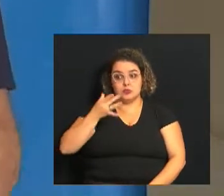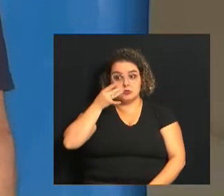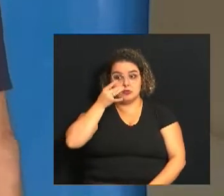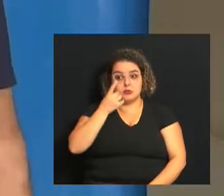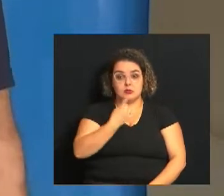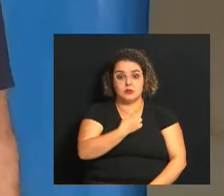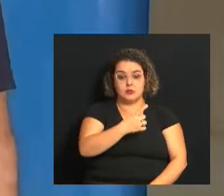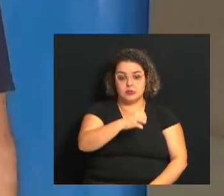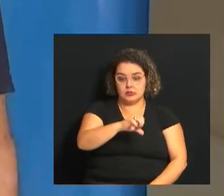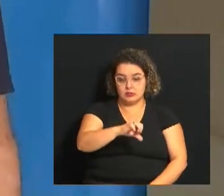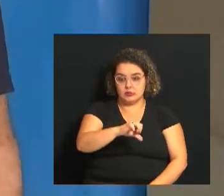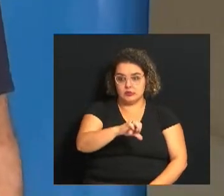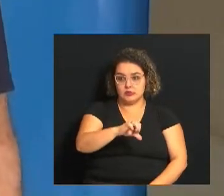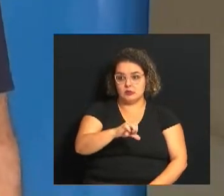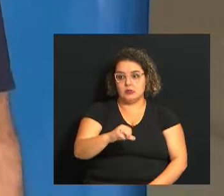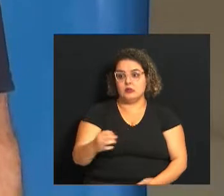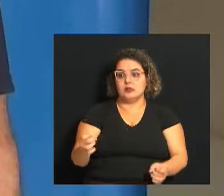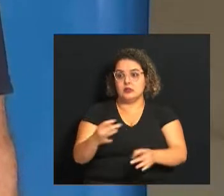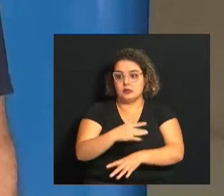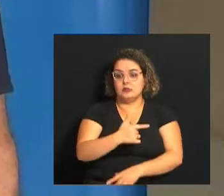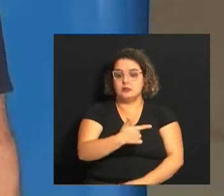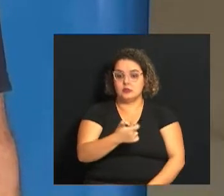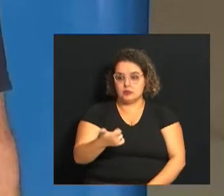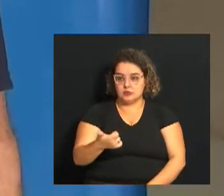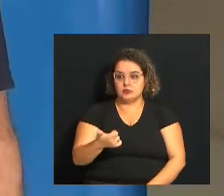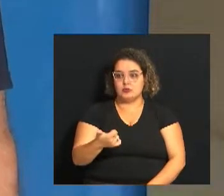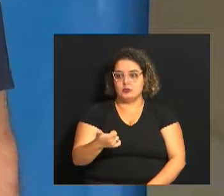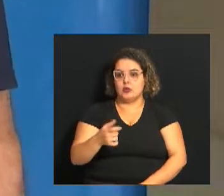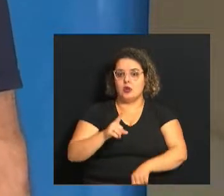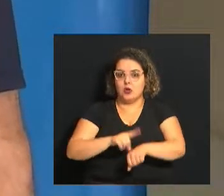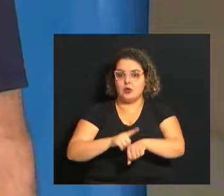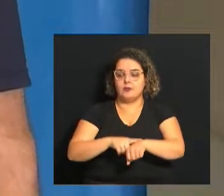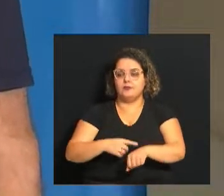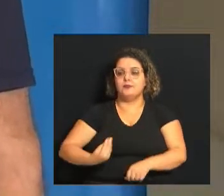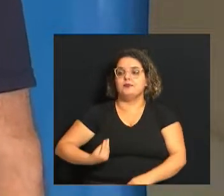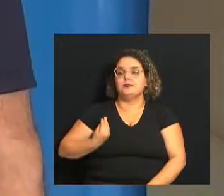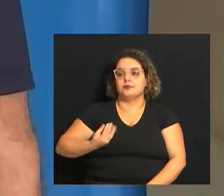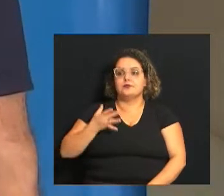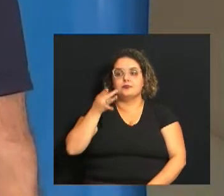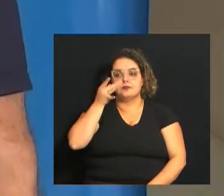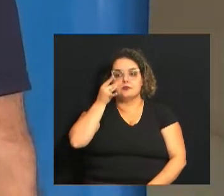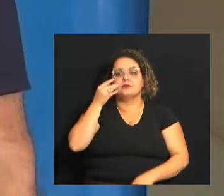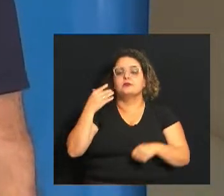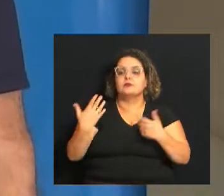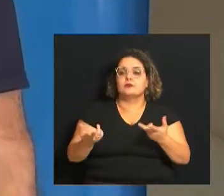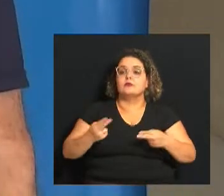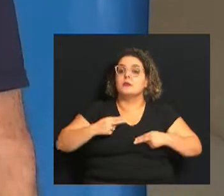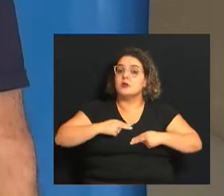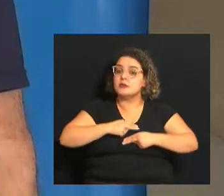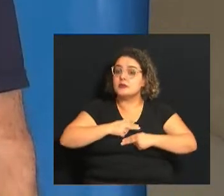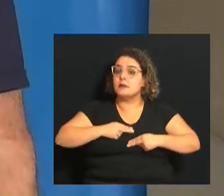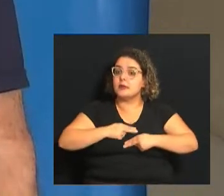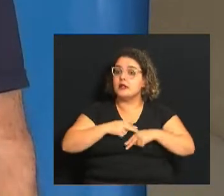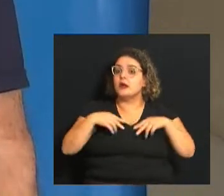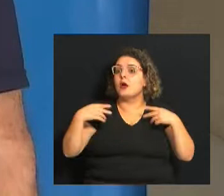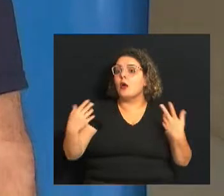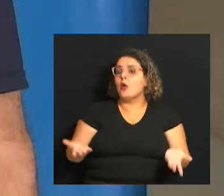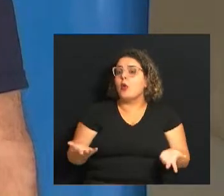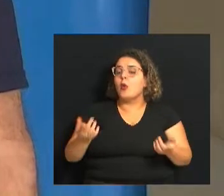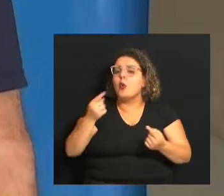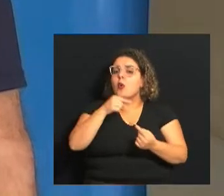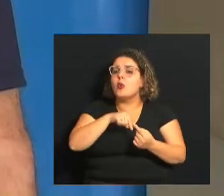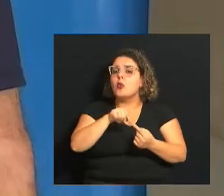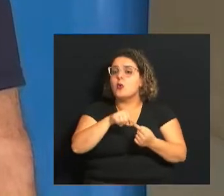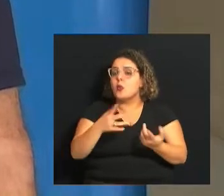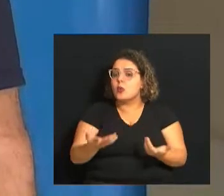e terminam às 21 horas. Boa, boa. Falamos ao vivo, então, nesse momento aqui do Sebrae. Bom, qual o objetivo